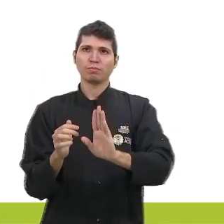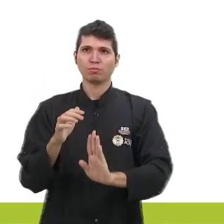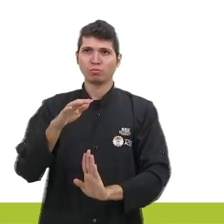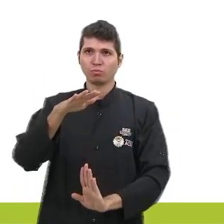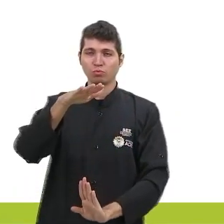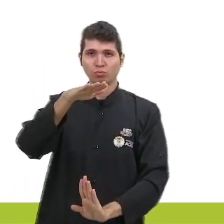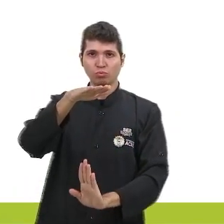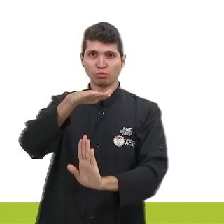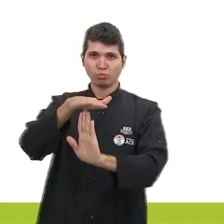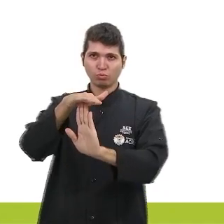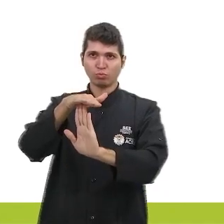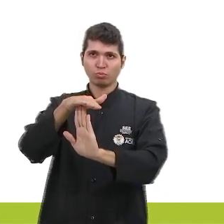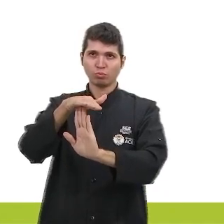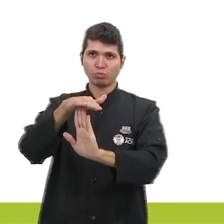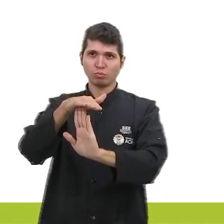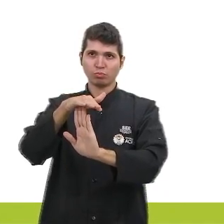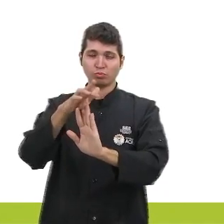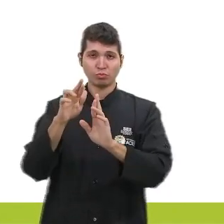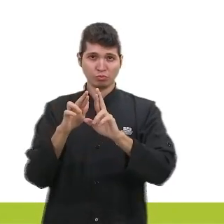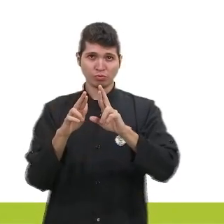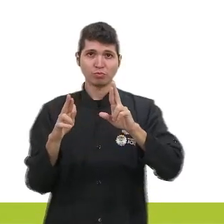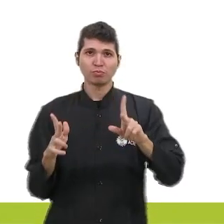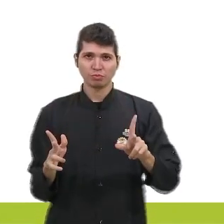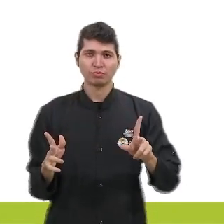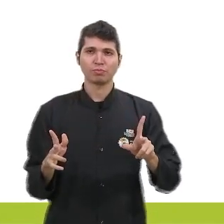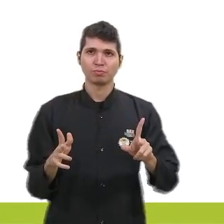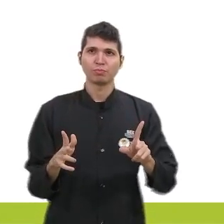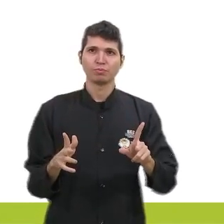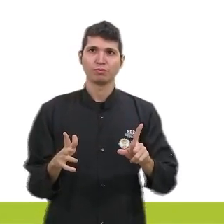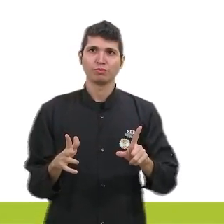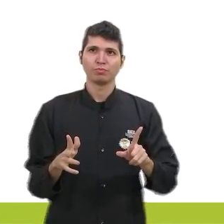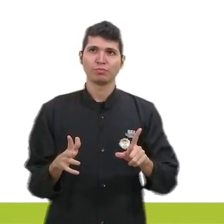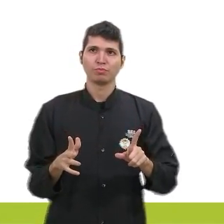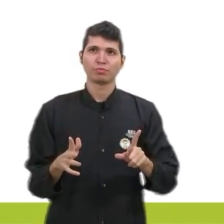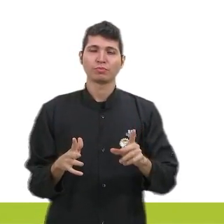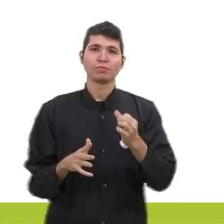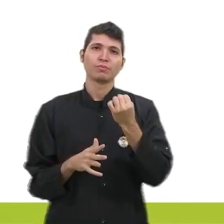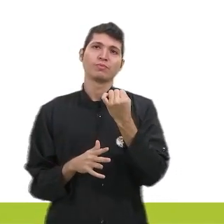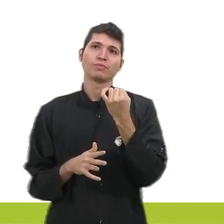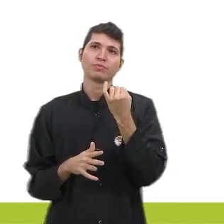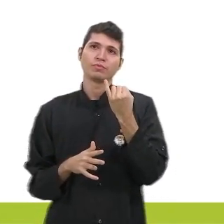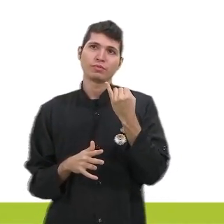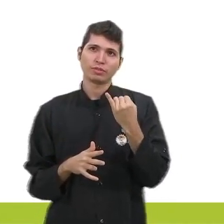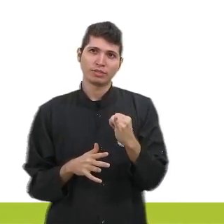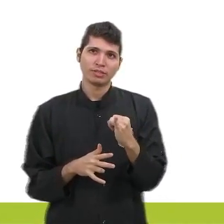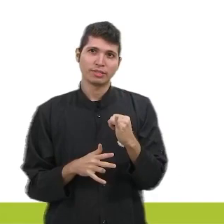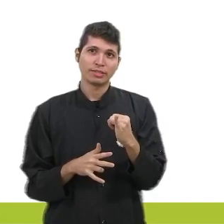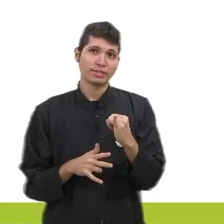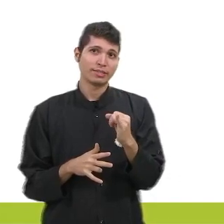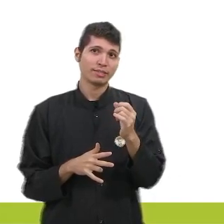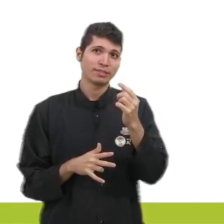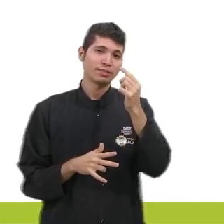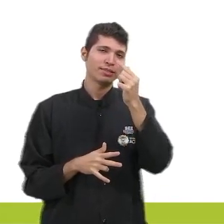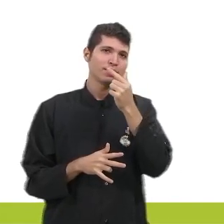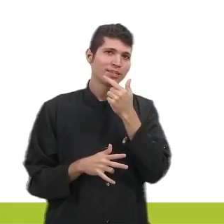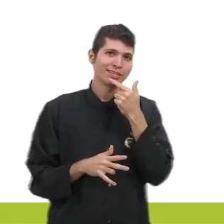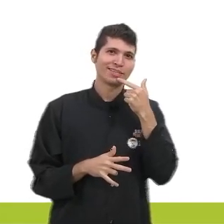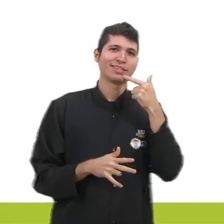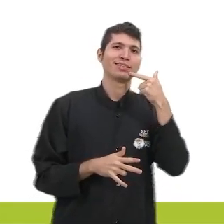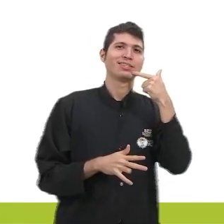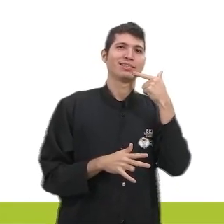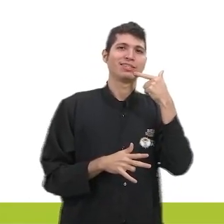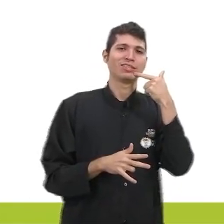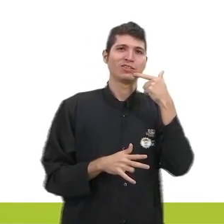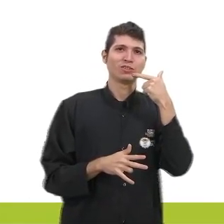outro, ok? Quando eu tenho, por exemplo, o tal do sorriso Colgate para a